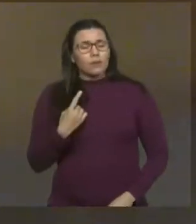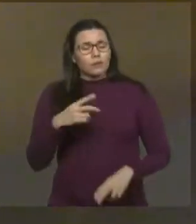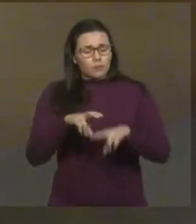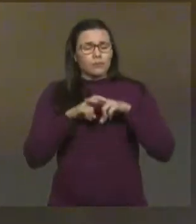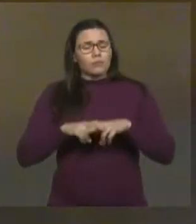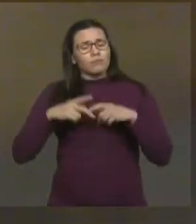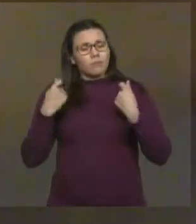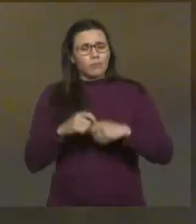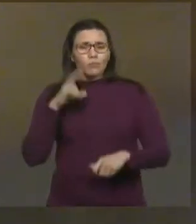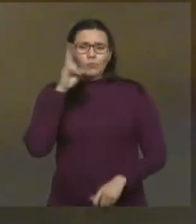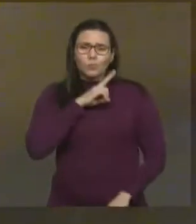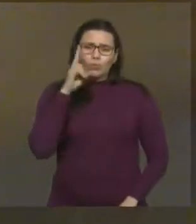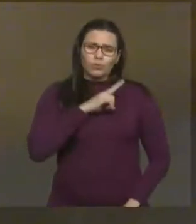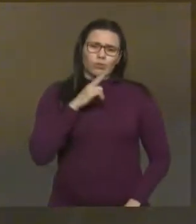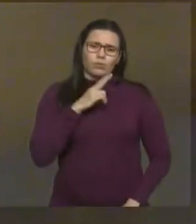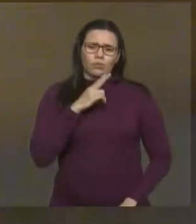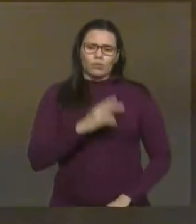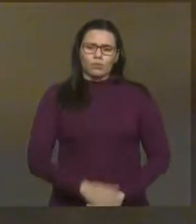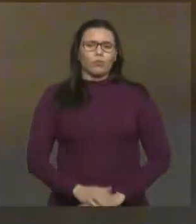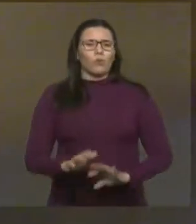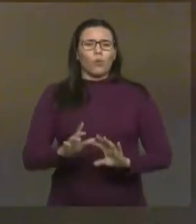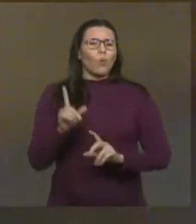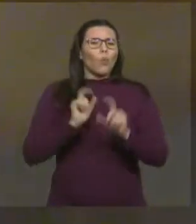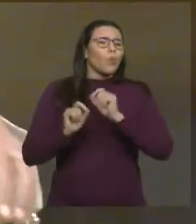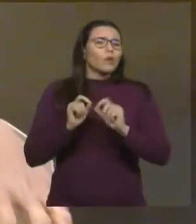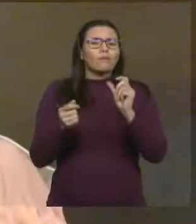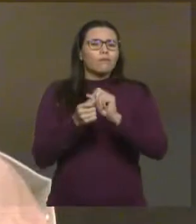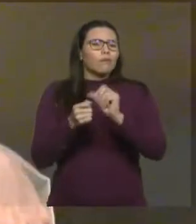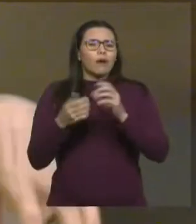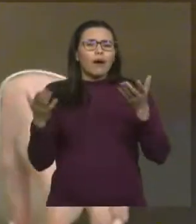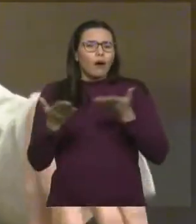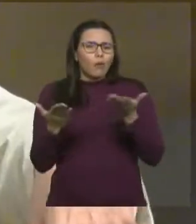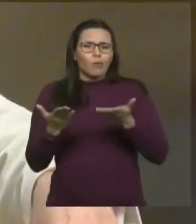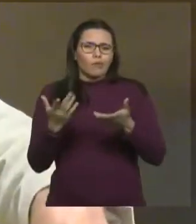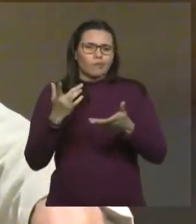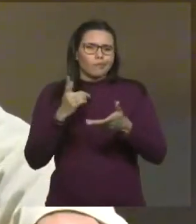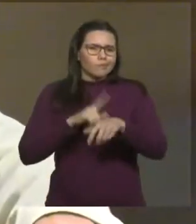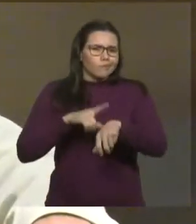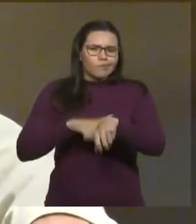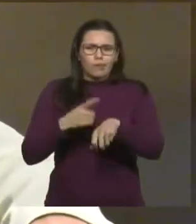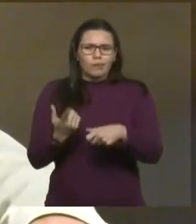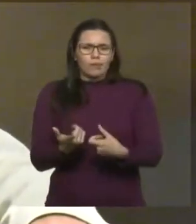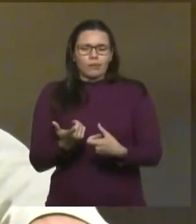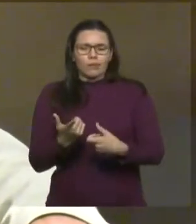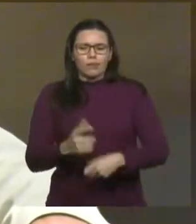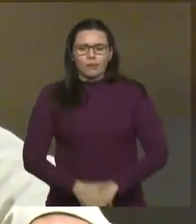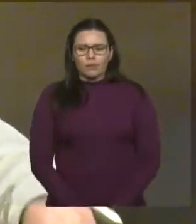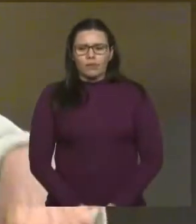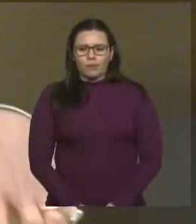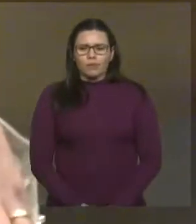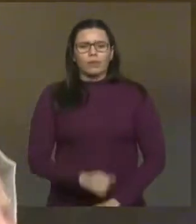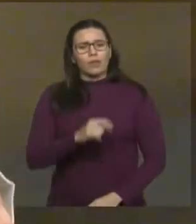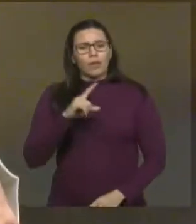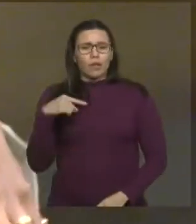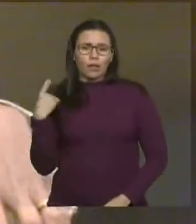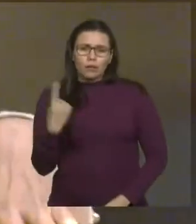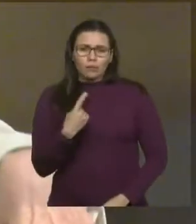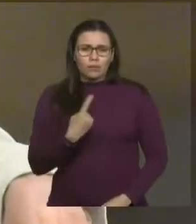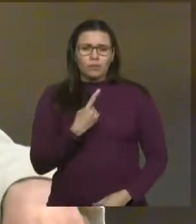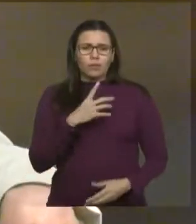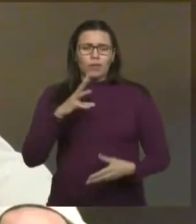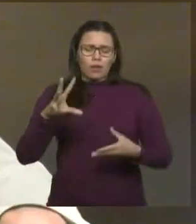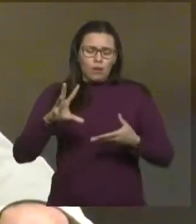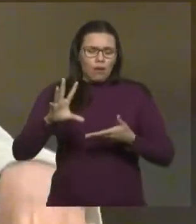uma medida a curto prazo. Qual é essa medida a curto prazo? Seria essa, então, emenda nossa, que nós